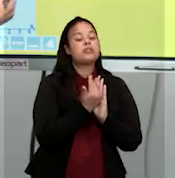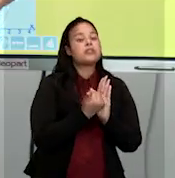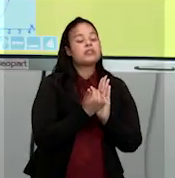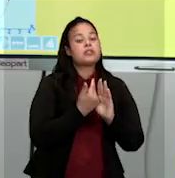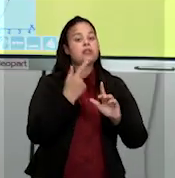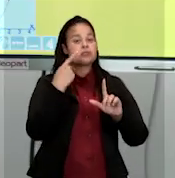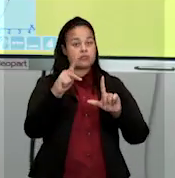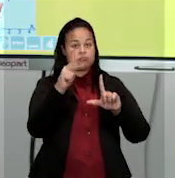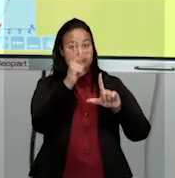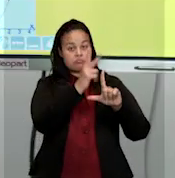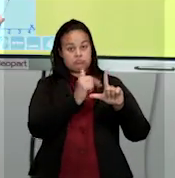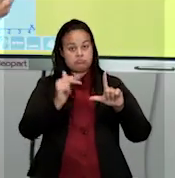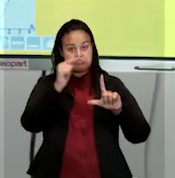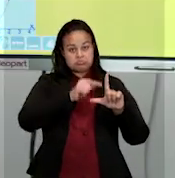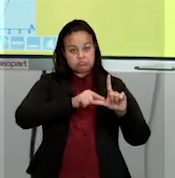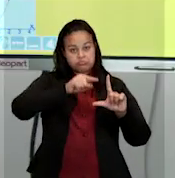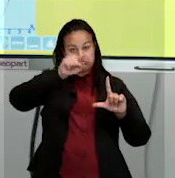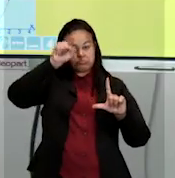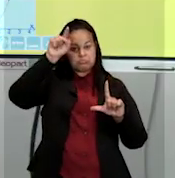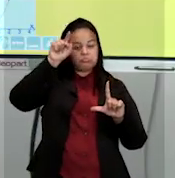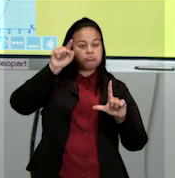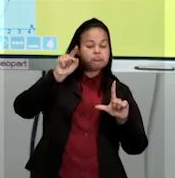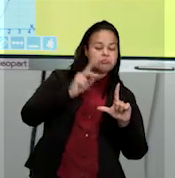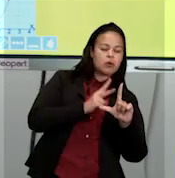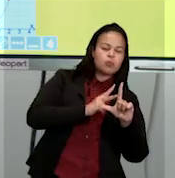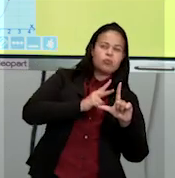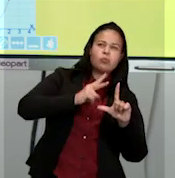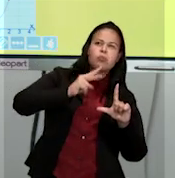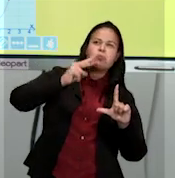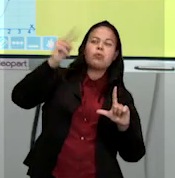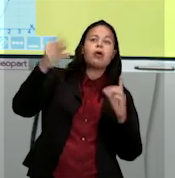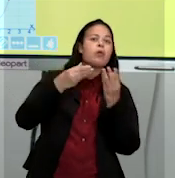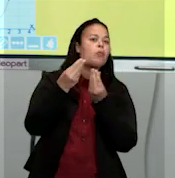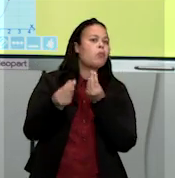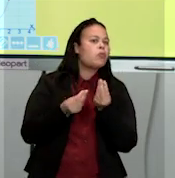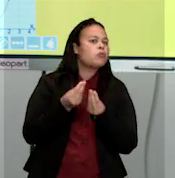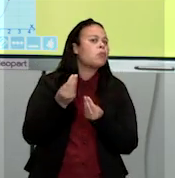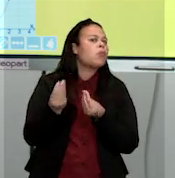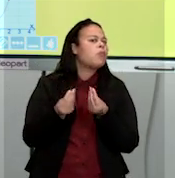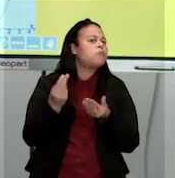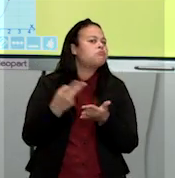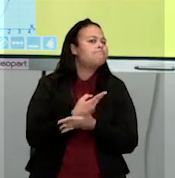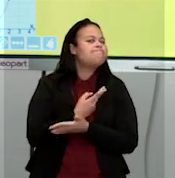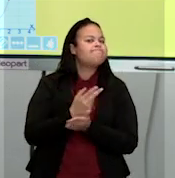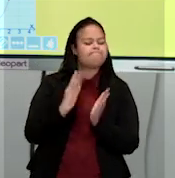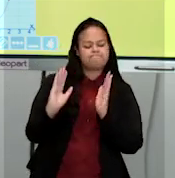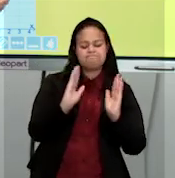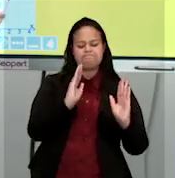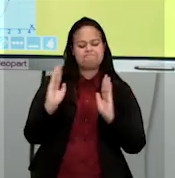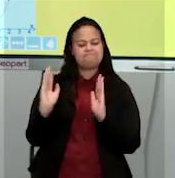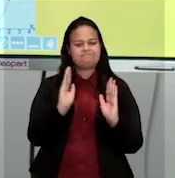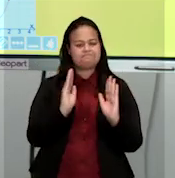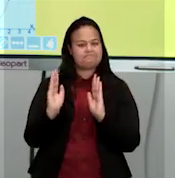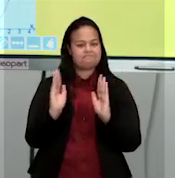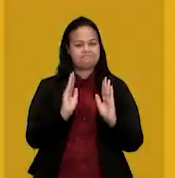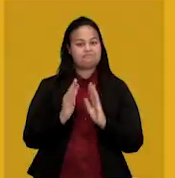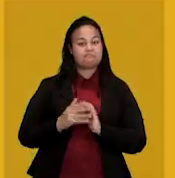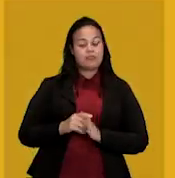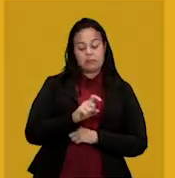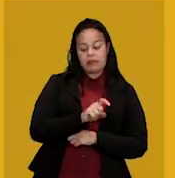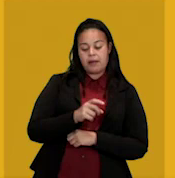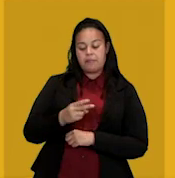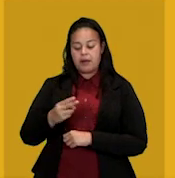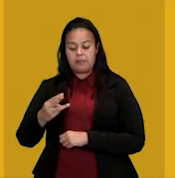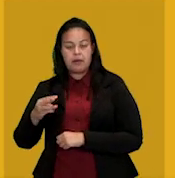fazer, acompanhar aqui, prosseguir aqui um pouquinho mais ou menos, acompanhando o que está acontecendo aí. Mas esses 5 pontos aqui já está